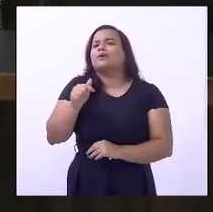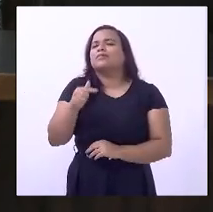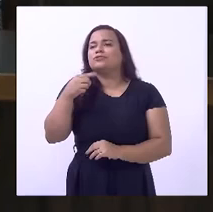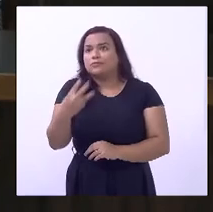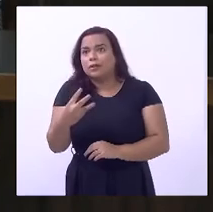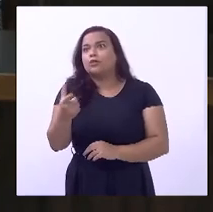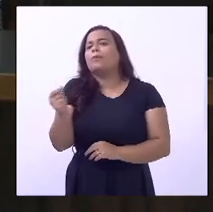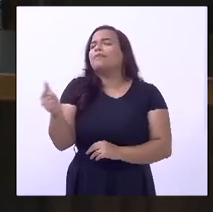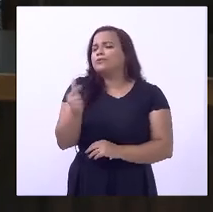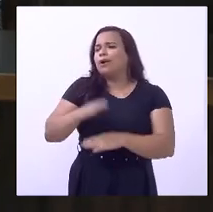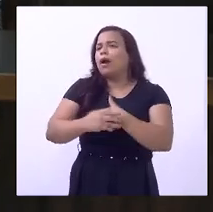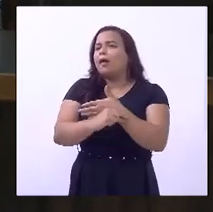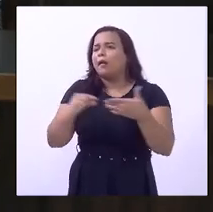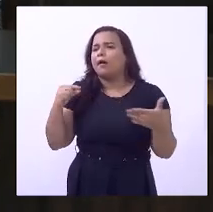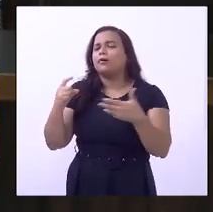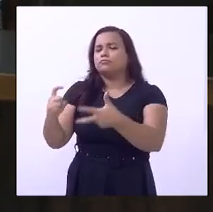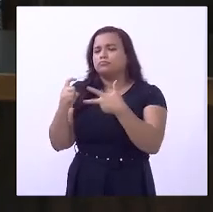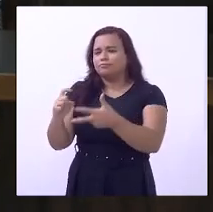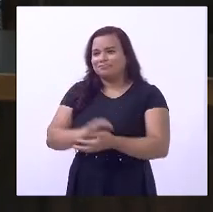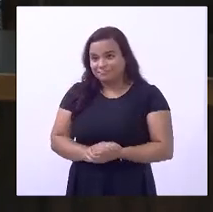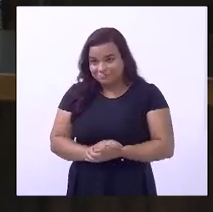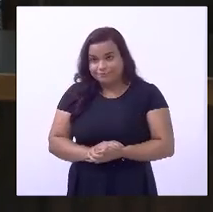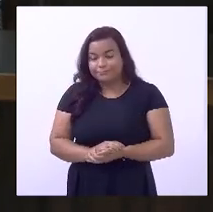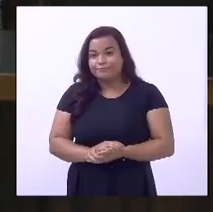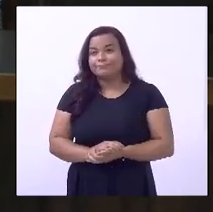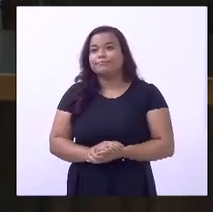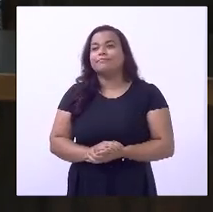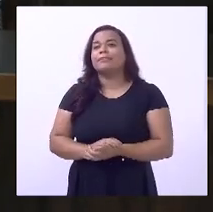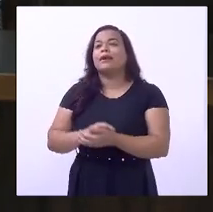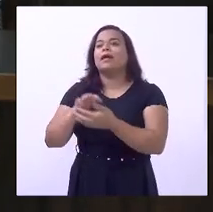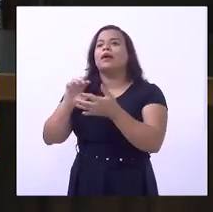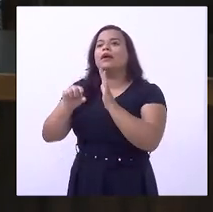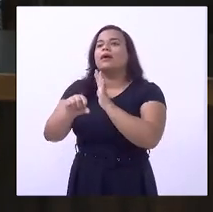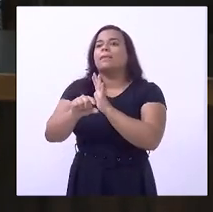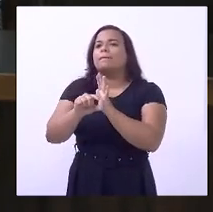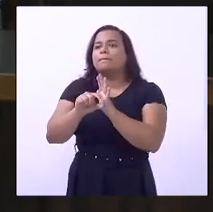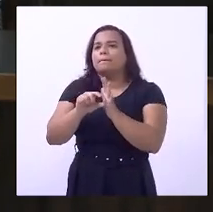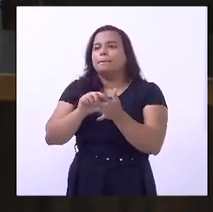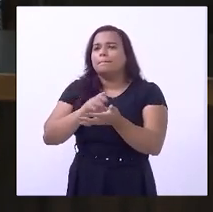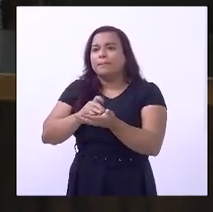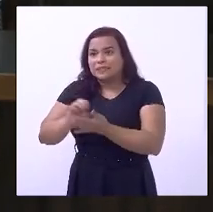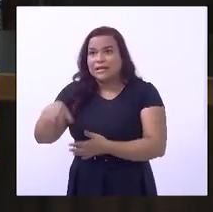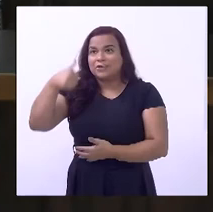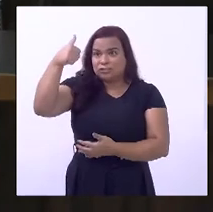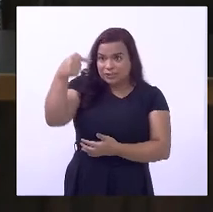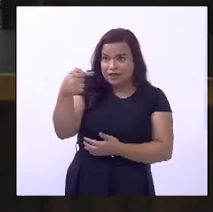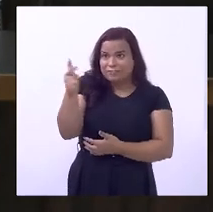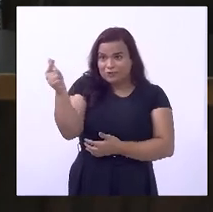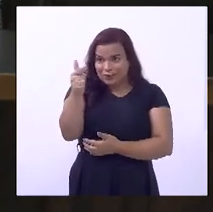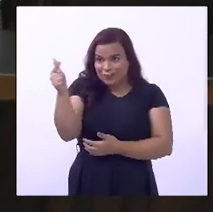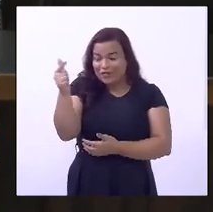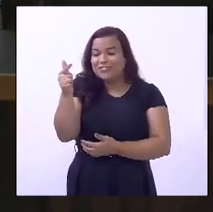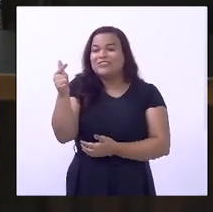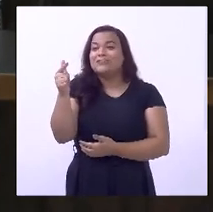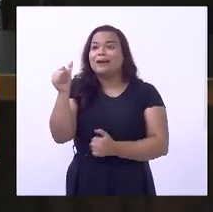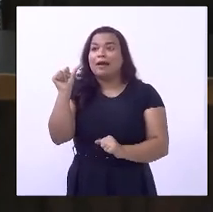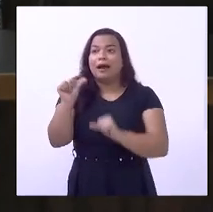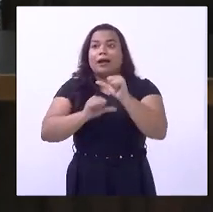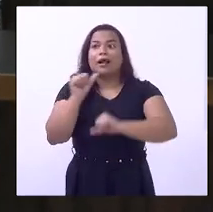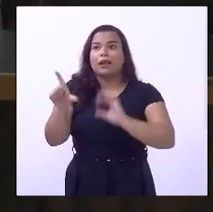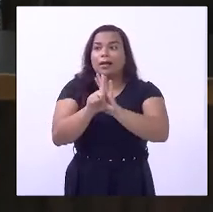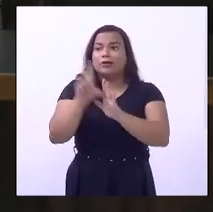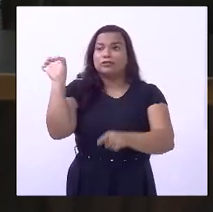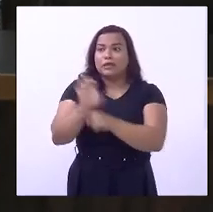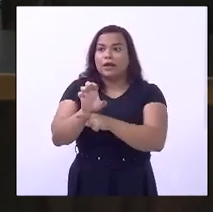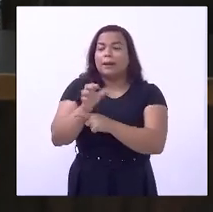22, de autoria do Poder Executivo. Mensagem 1722, que altera a lei